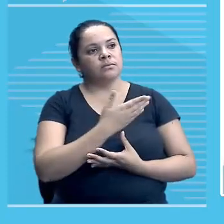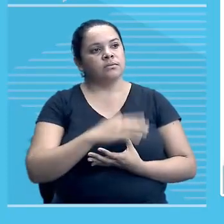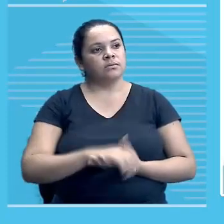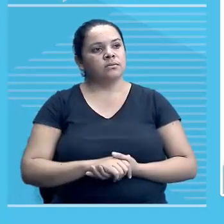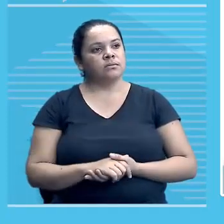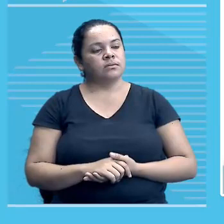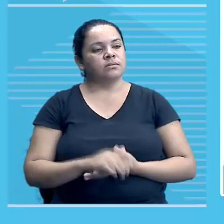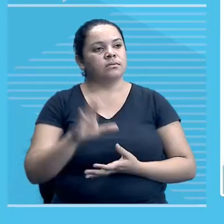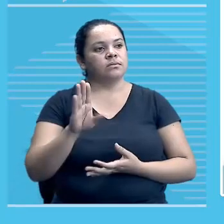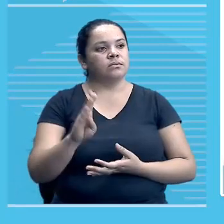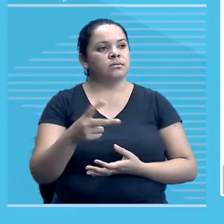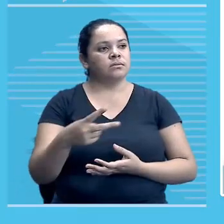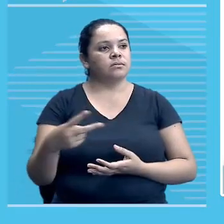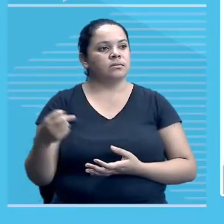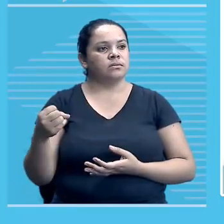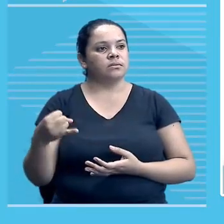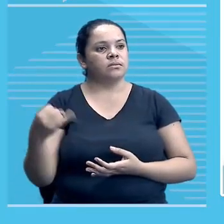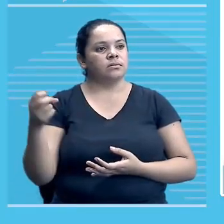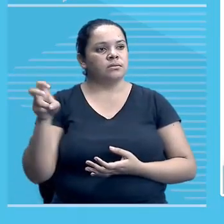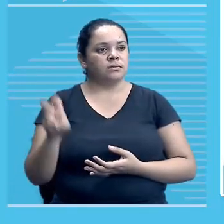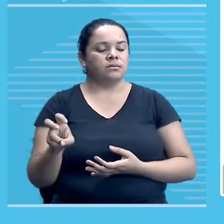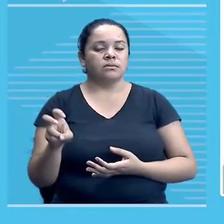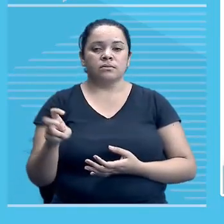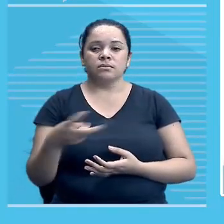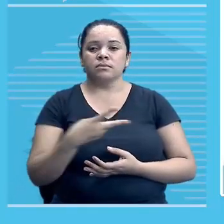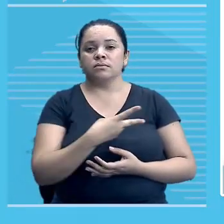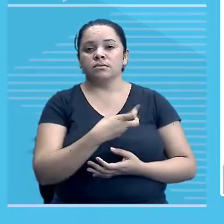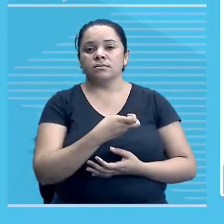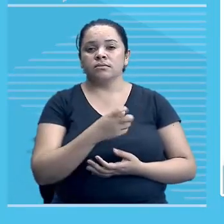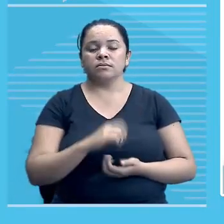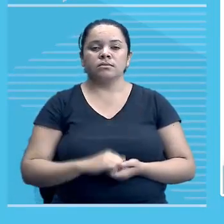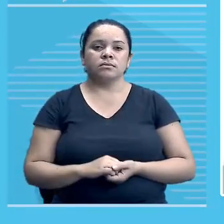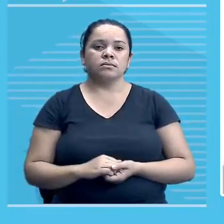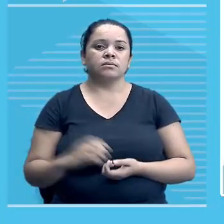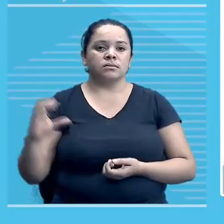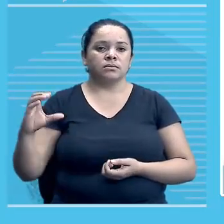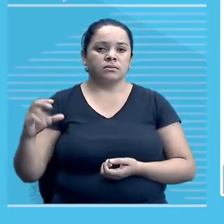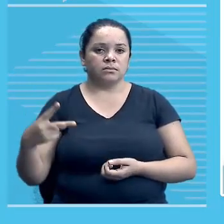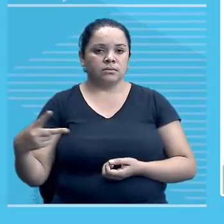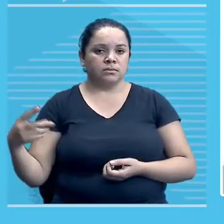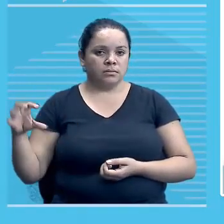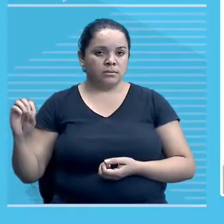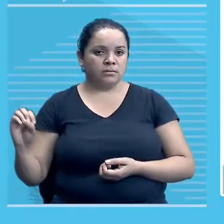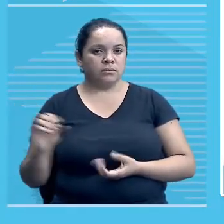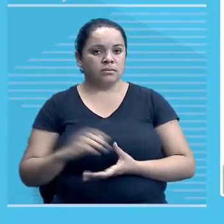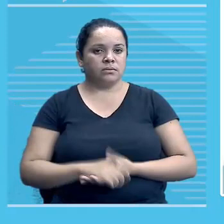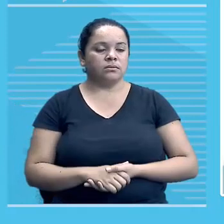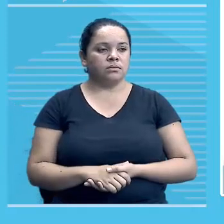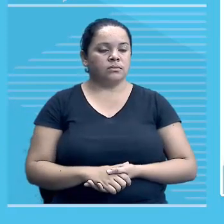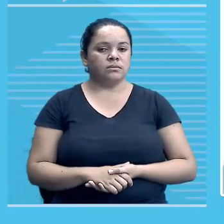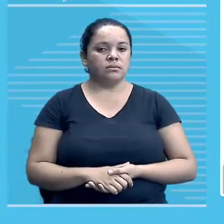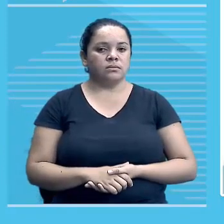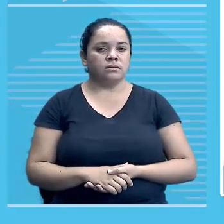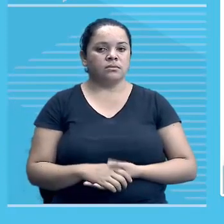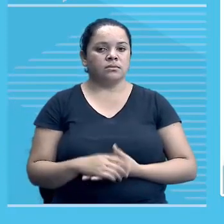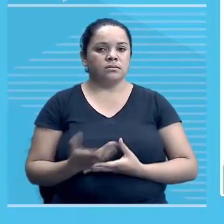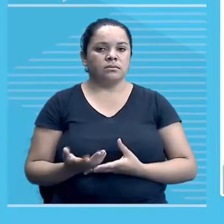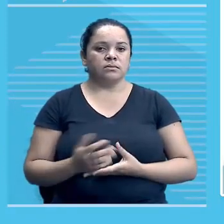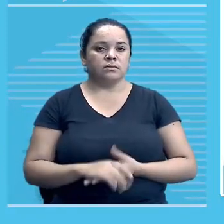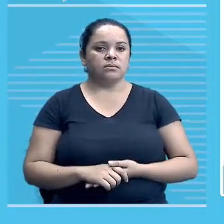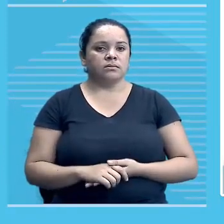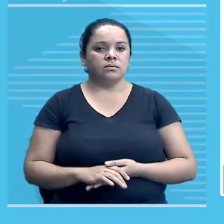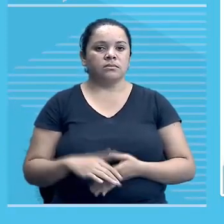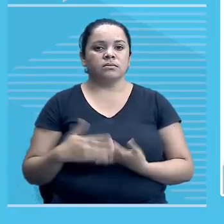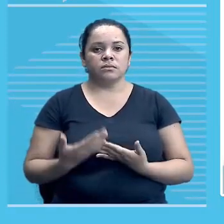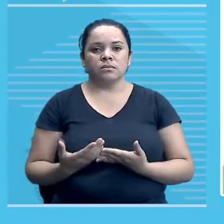b é igual a menos 5. E observa que o coeficiente c ele é igual a zero. Então, um dos coeficientes, quando